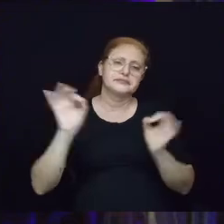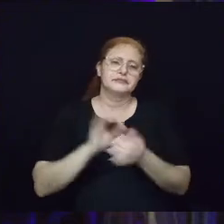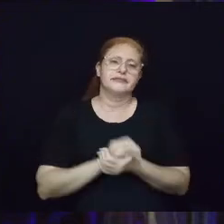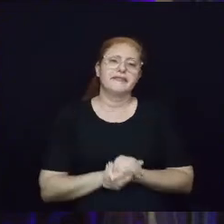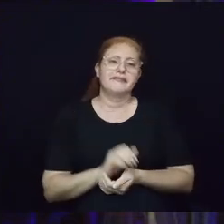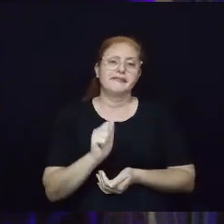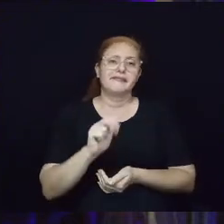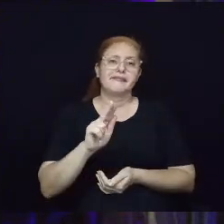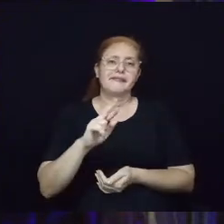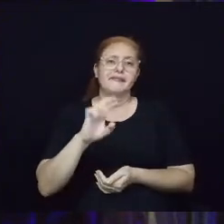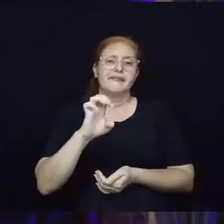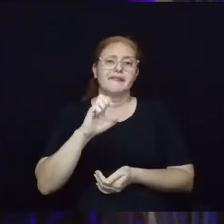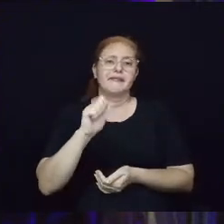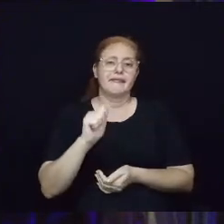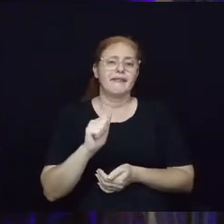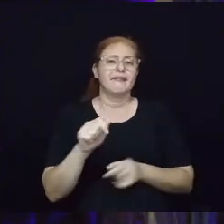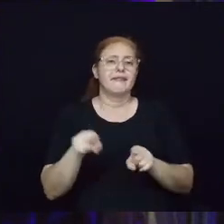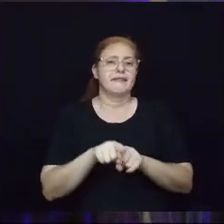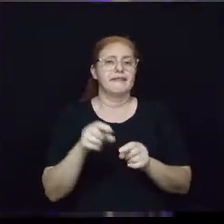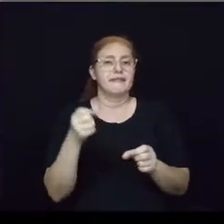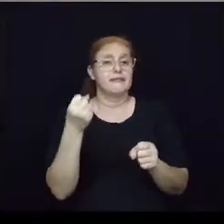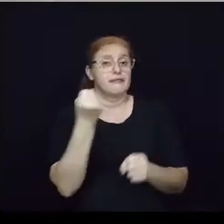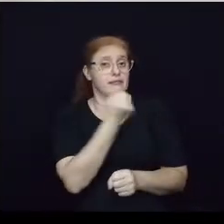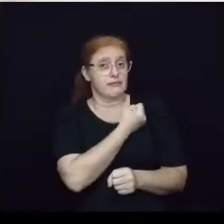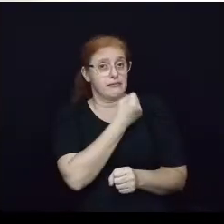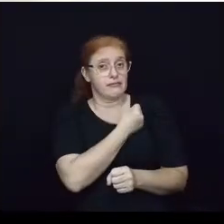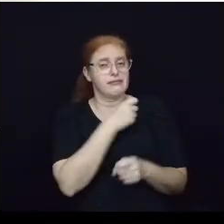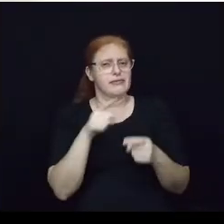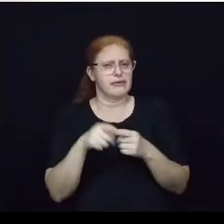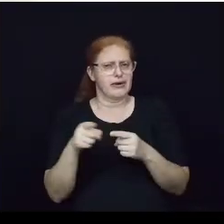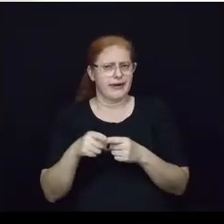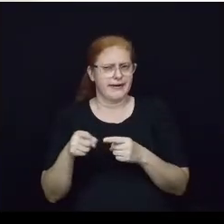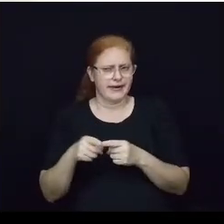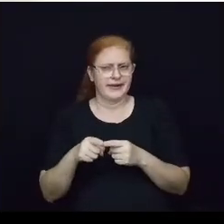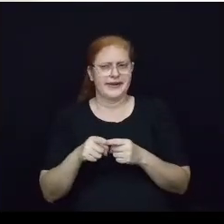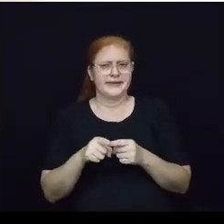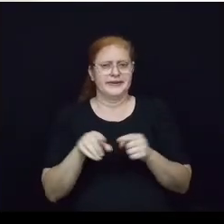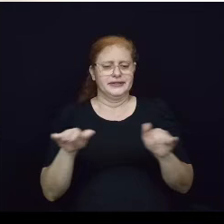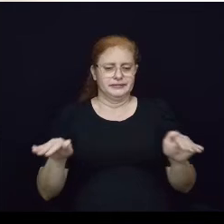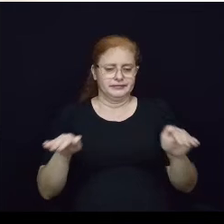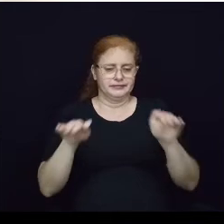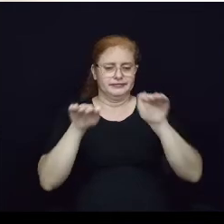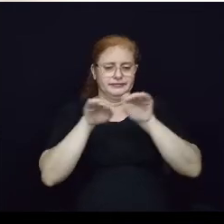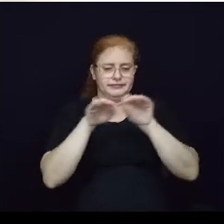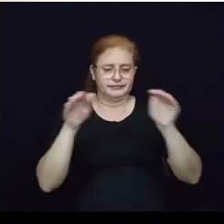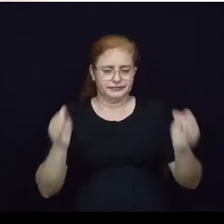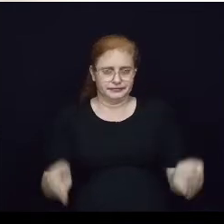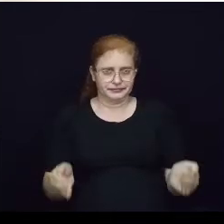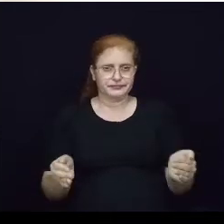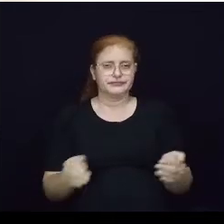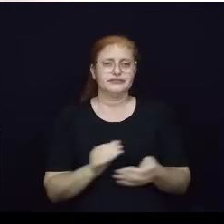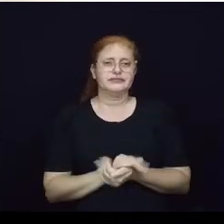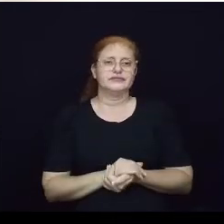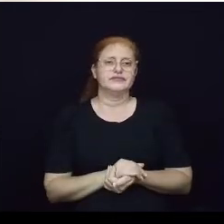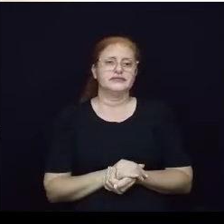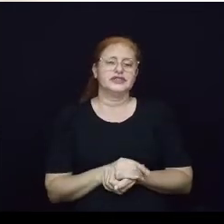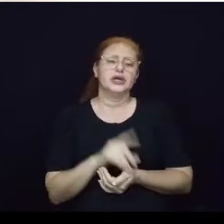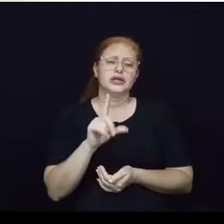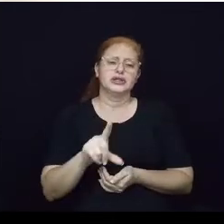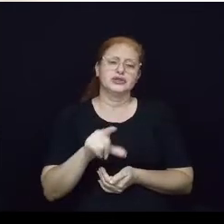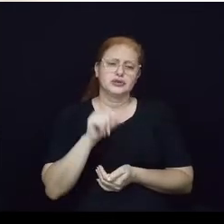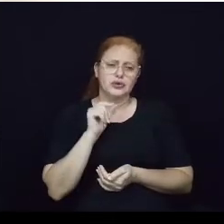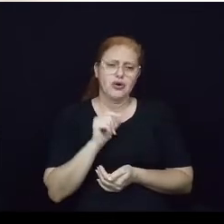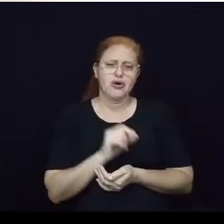o número daquelas elevações e o tipo dessas elevações também estão na proporção áurea. Então, eu